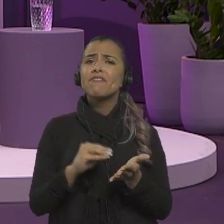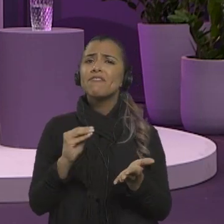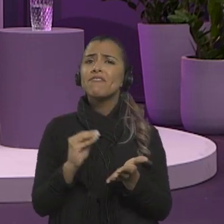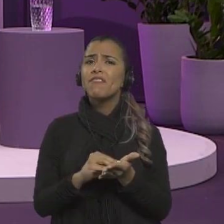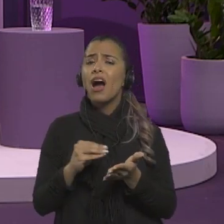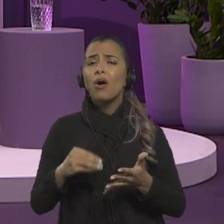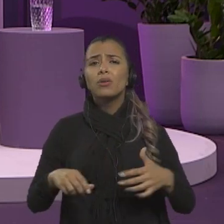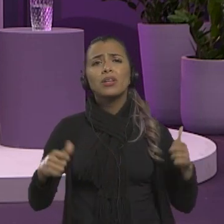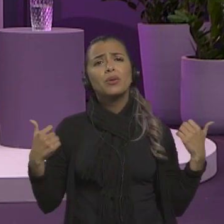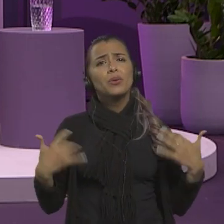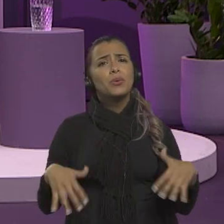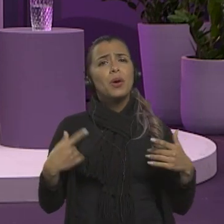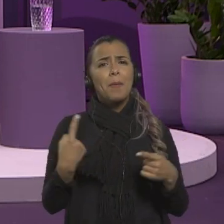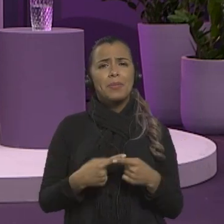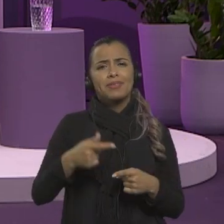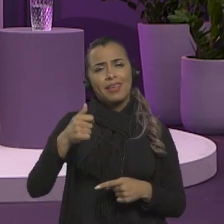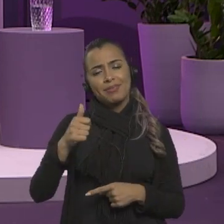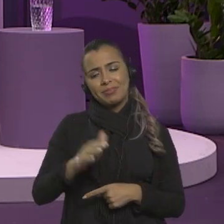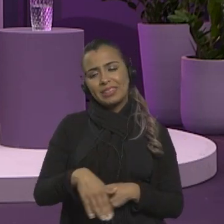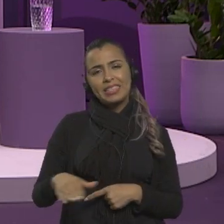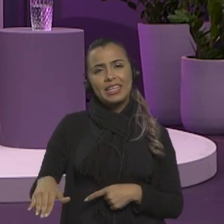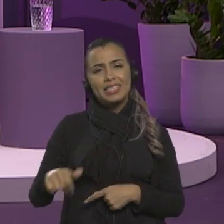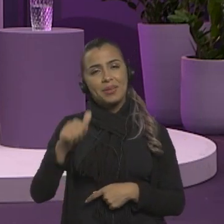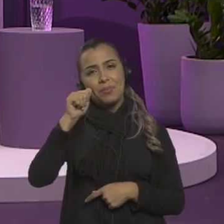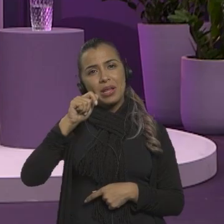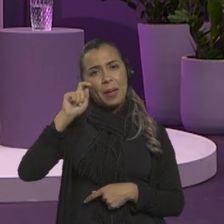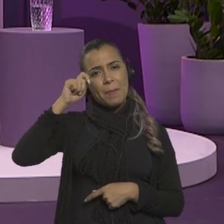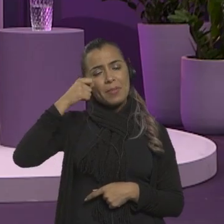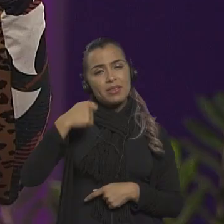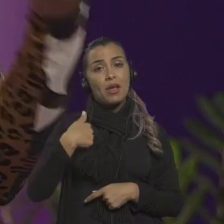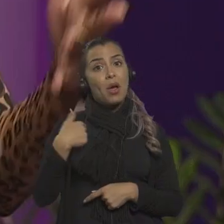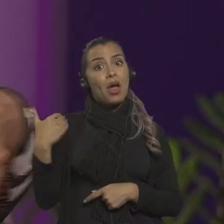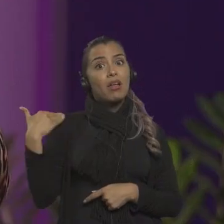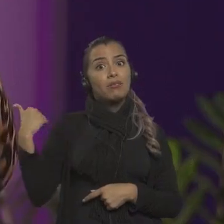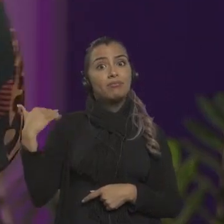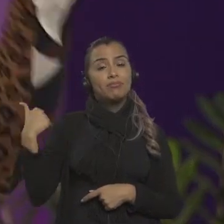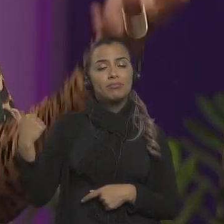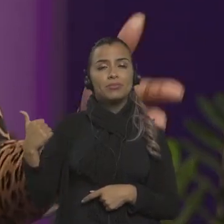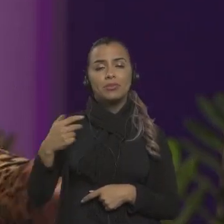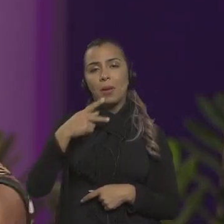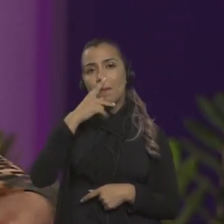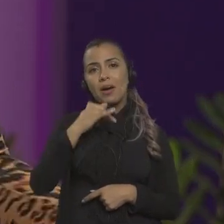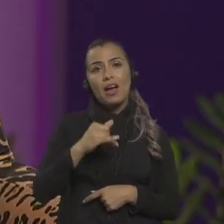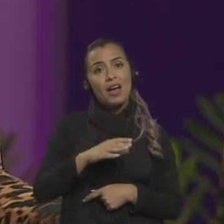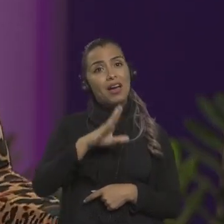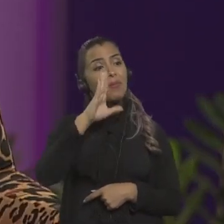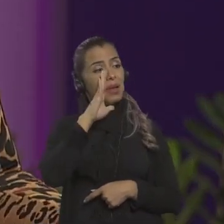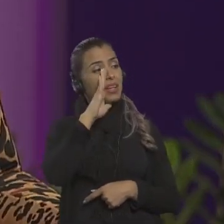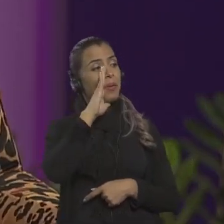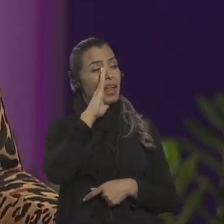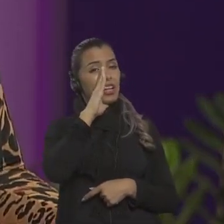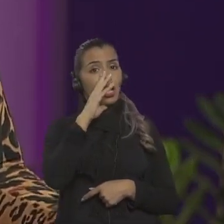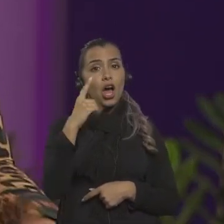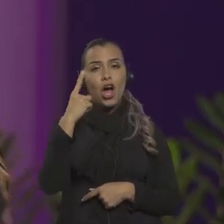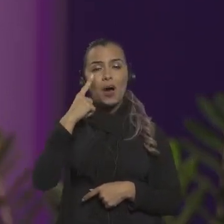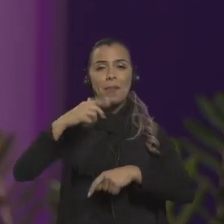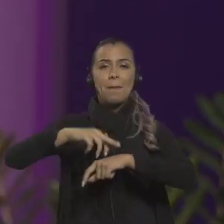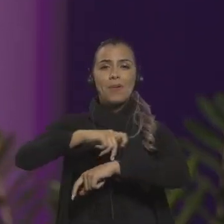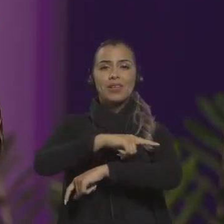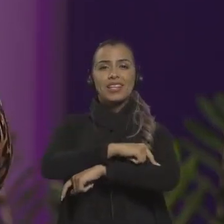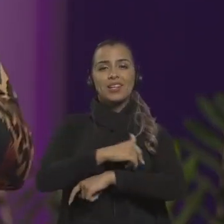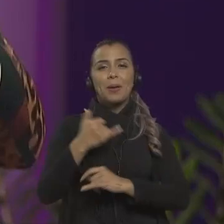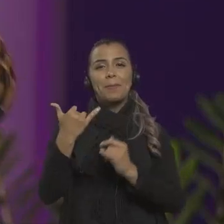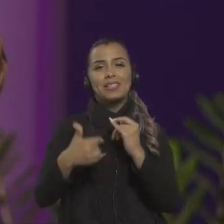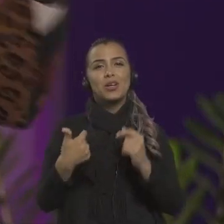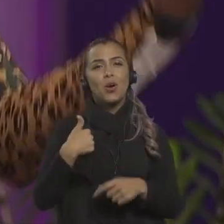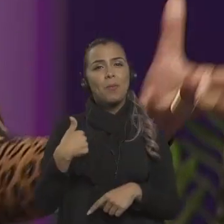crianças, enquanto mulheres pretas, assim, que eu me lembro do meu pai me chamando, falando: Xanda, vem ver na televisão que tá um modelo que parece você. Aí eu